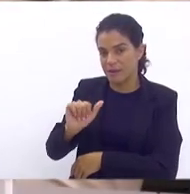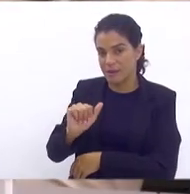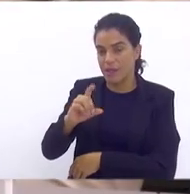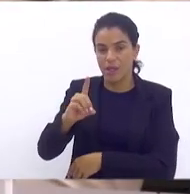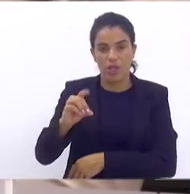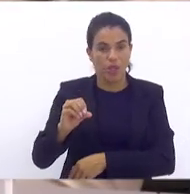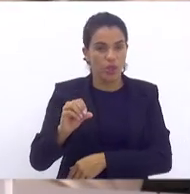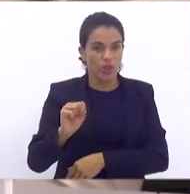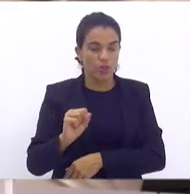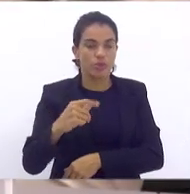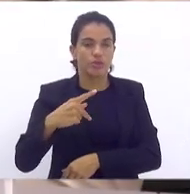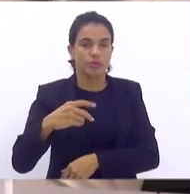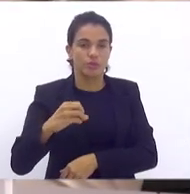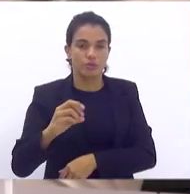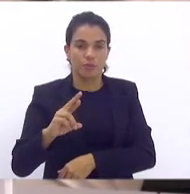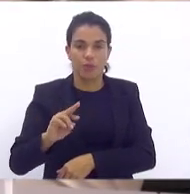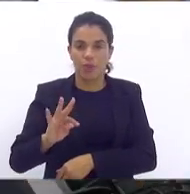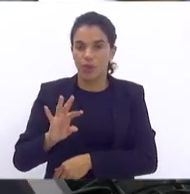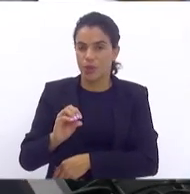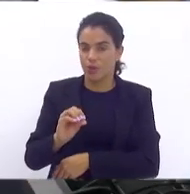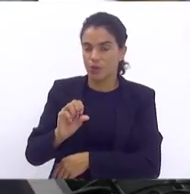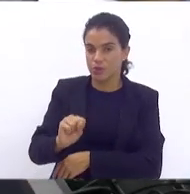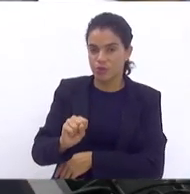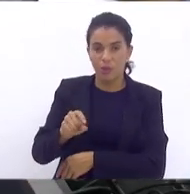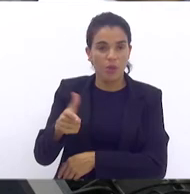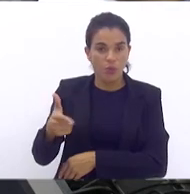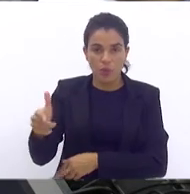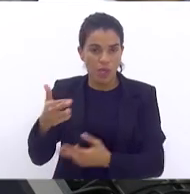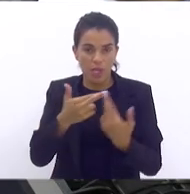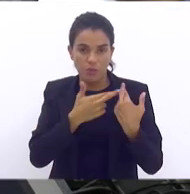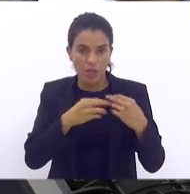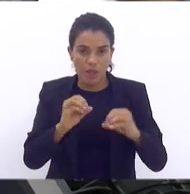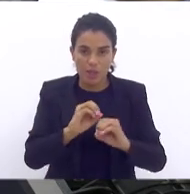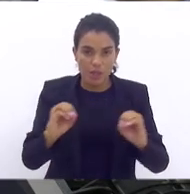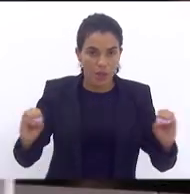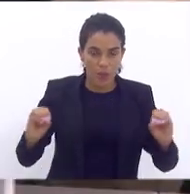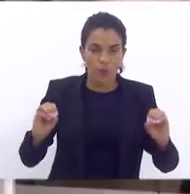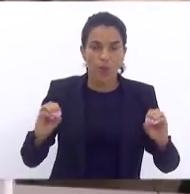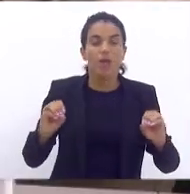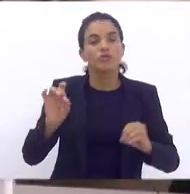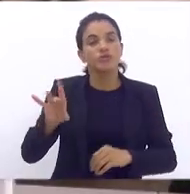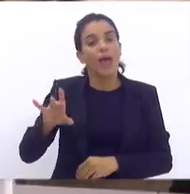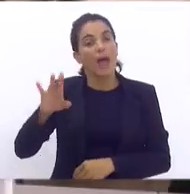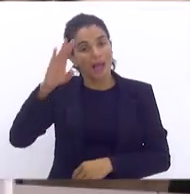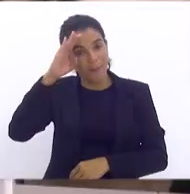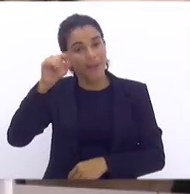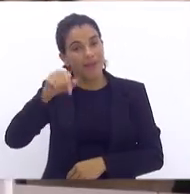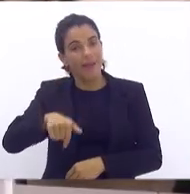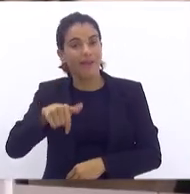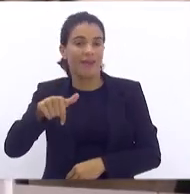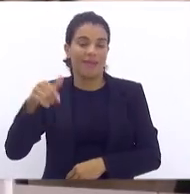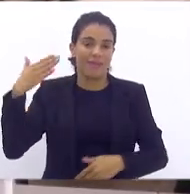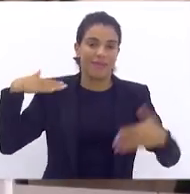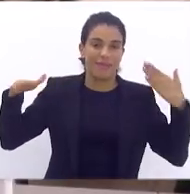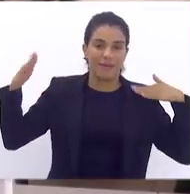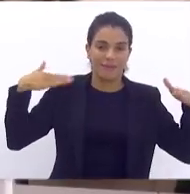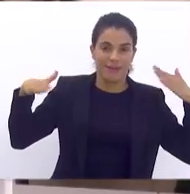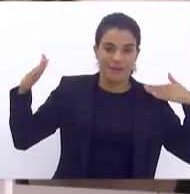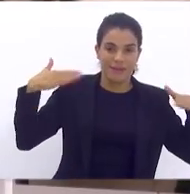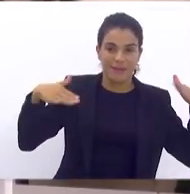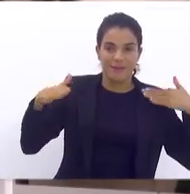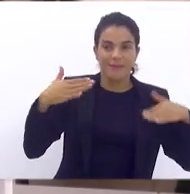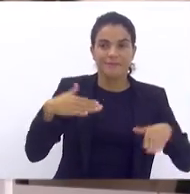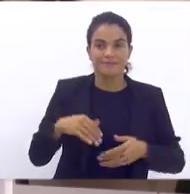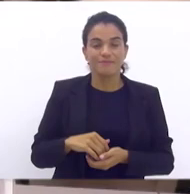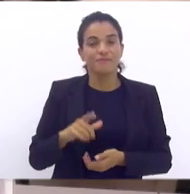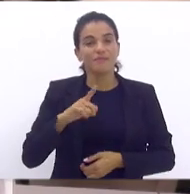nenhuma responsabilidade sobre os navios abandonados... A Capitania da Marinha. A Capitania é da Marinha. Mas... Tem então, determinadas